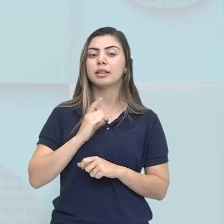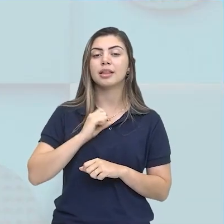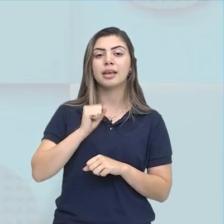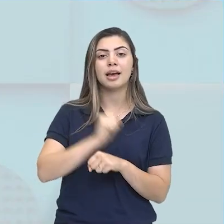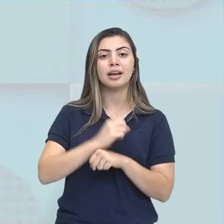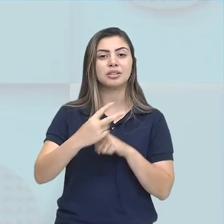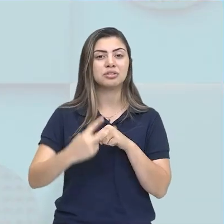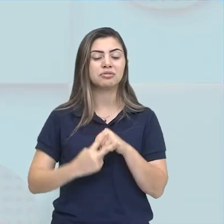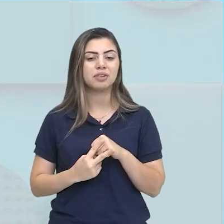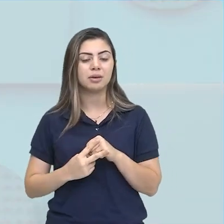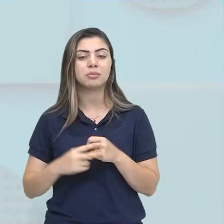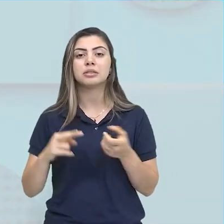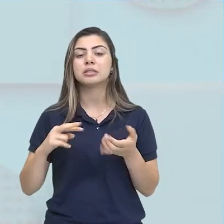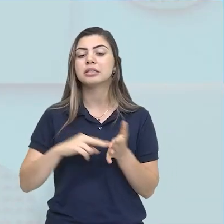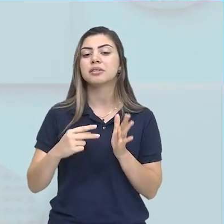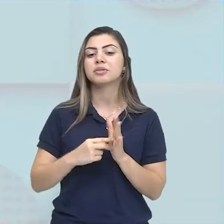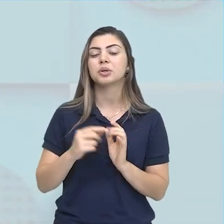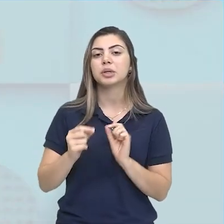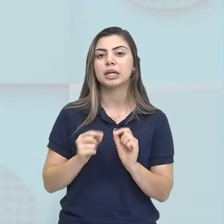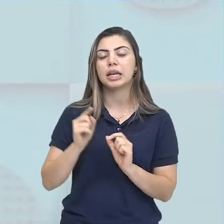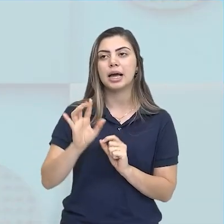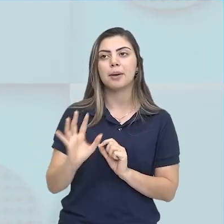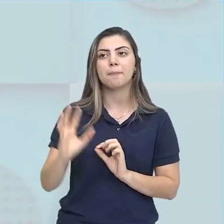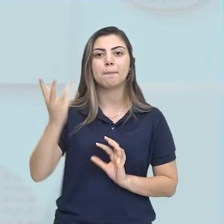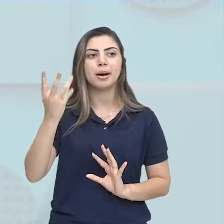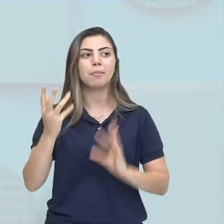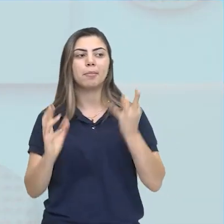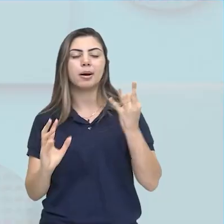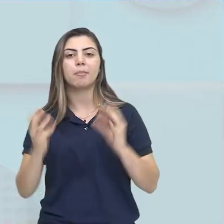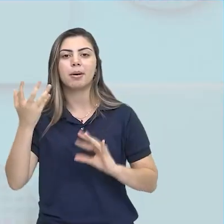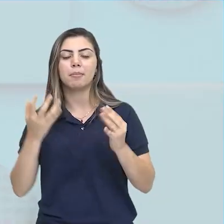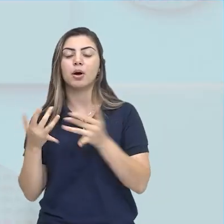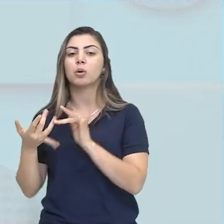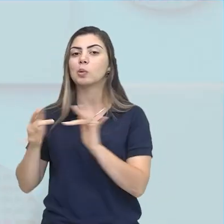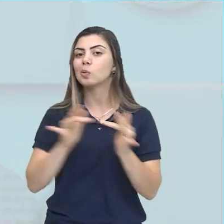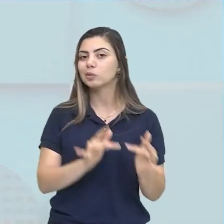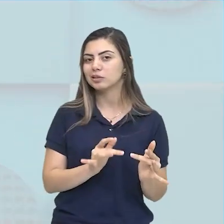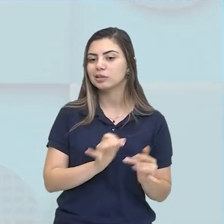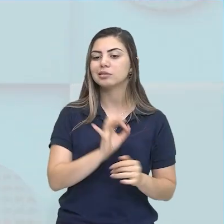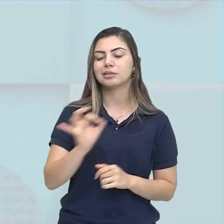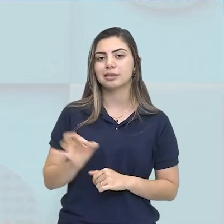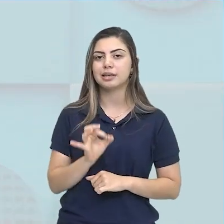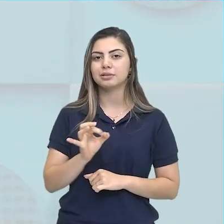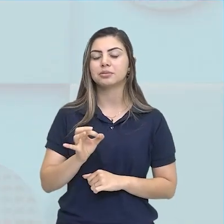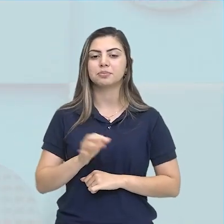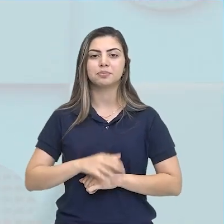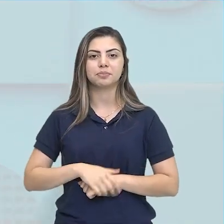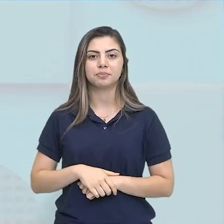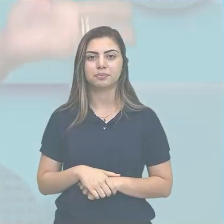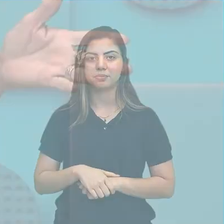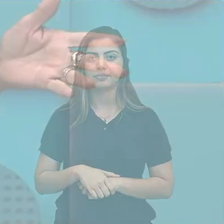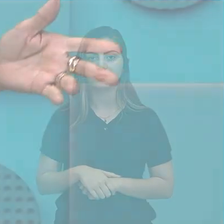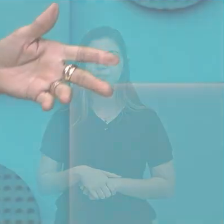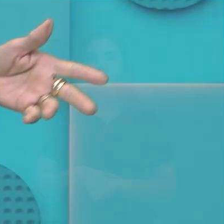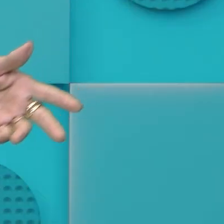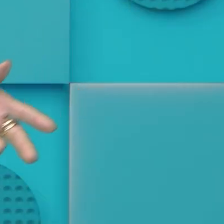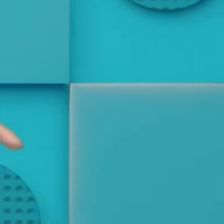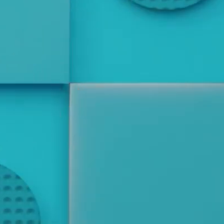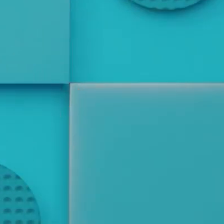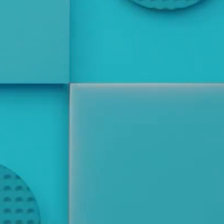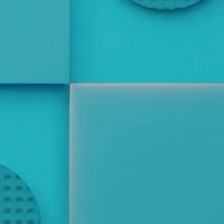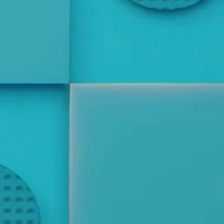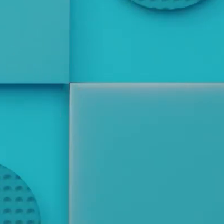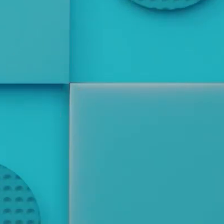termo que vai indicar as circunstâncias em que os fatos, os eventos, os fenômenos acontecem na realidade. Pode ser de causa,